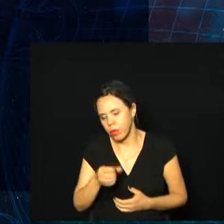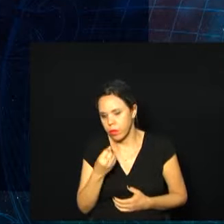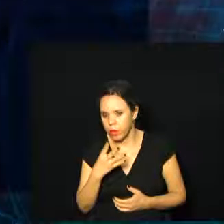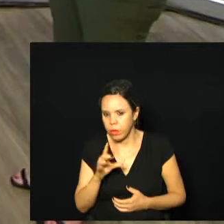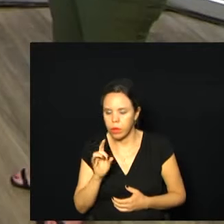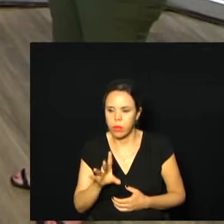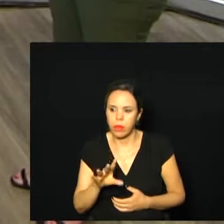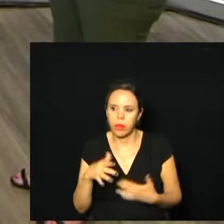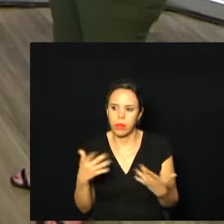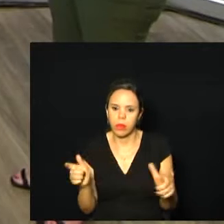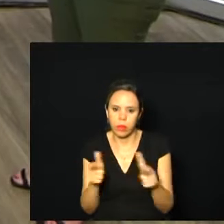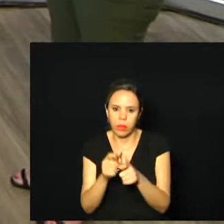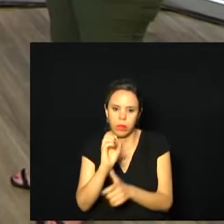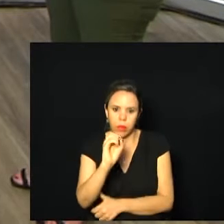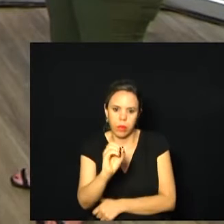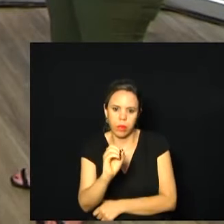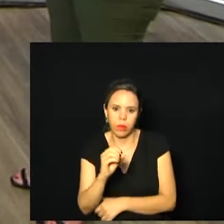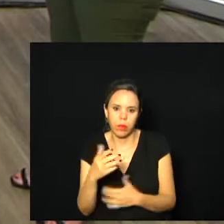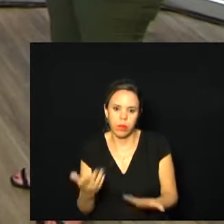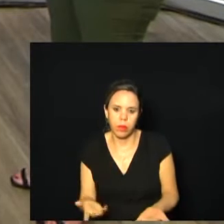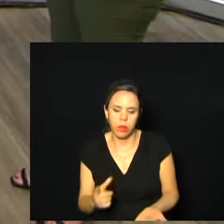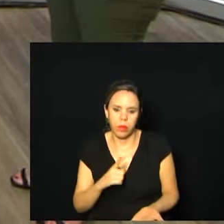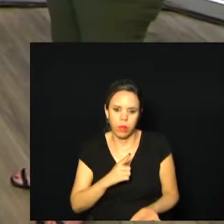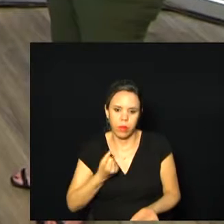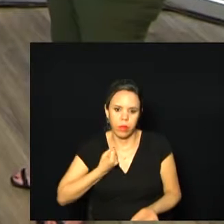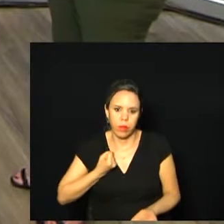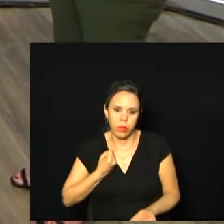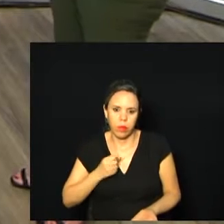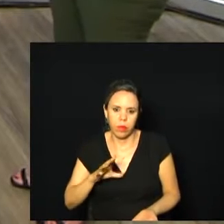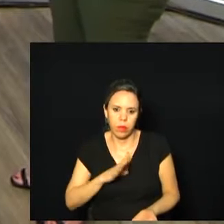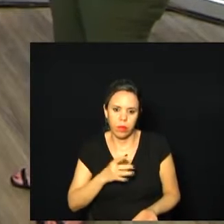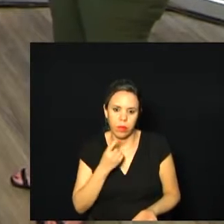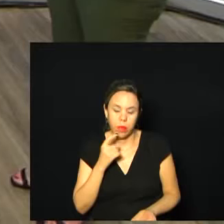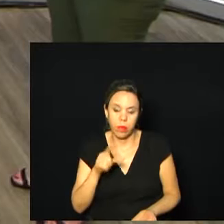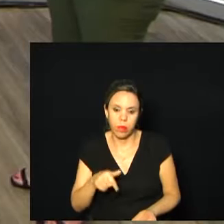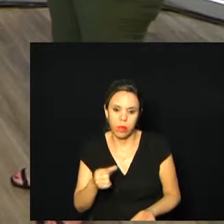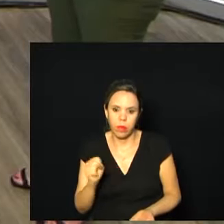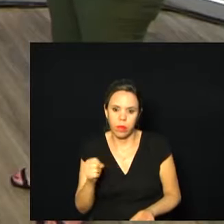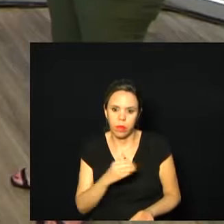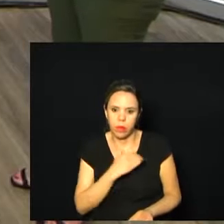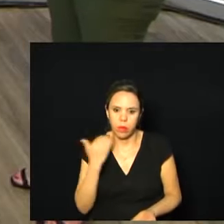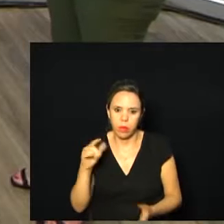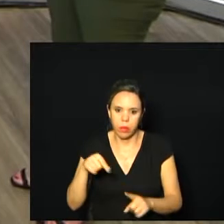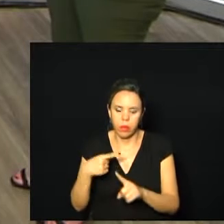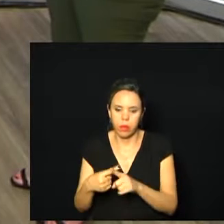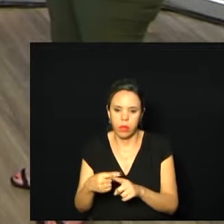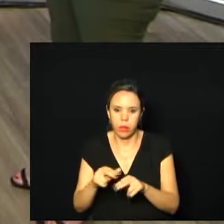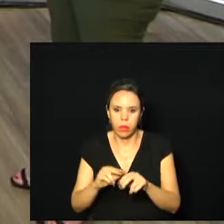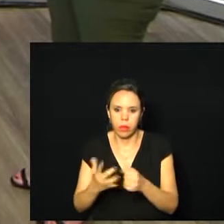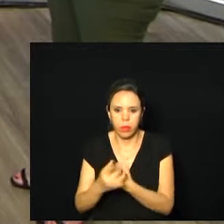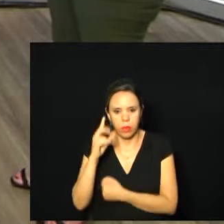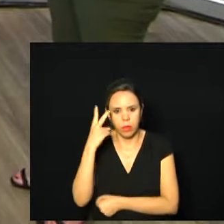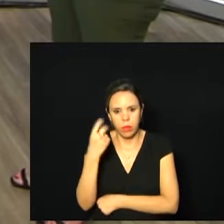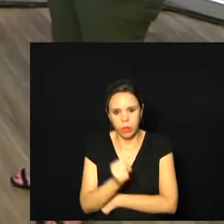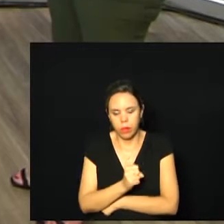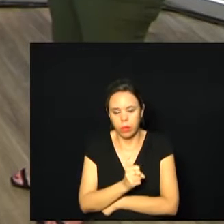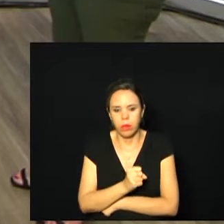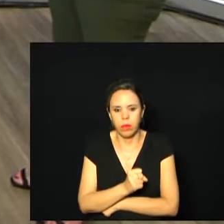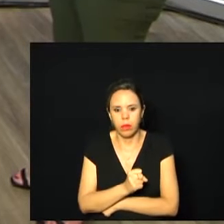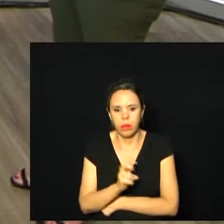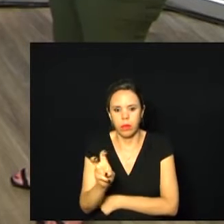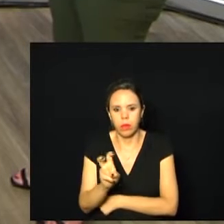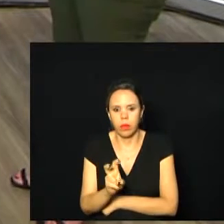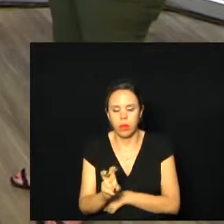vai ser bom quando zerar, mas a gente tem os números aqui da cidade. 8 óbitos a mais desde o dia 28, Gabriel.